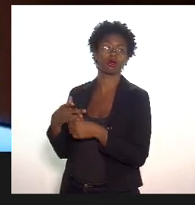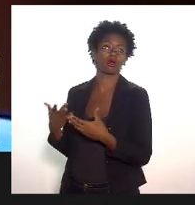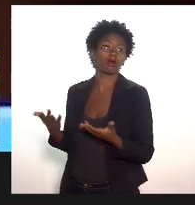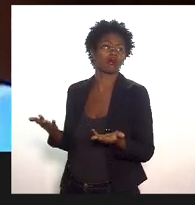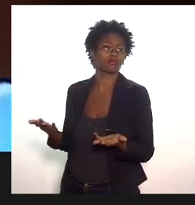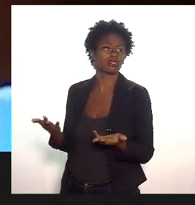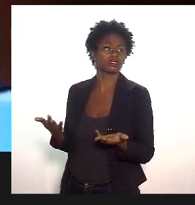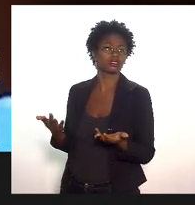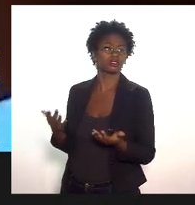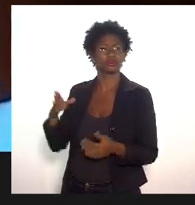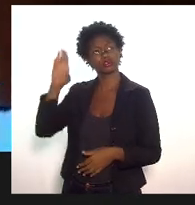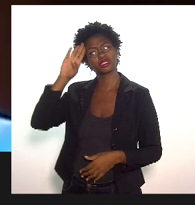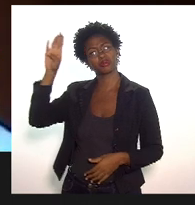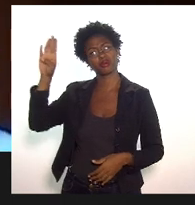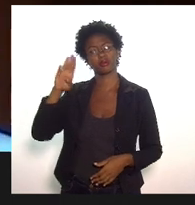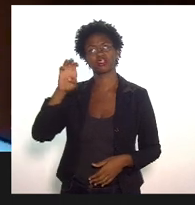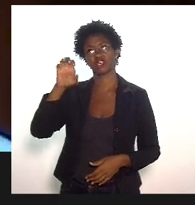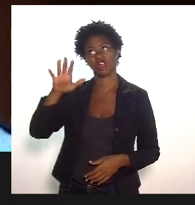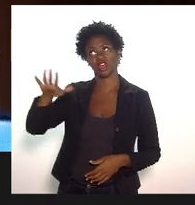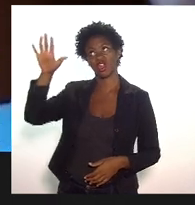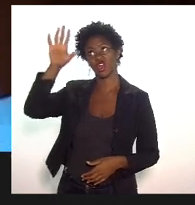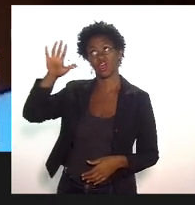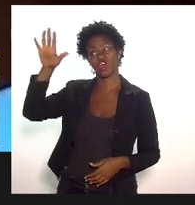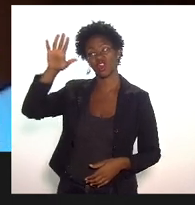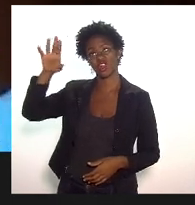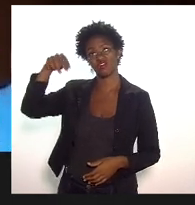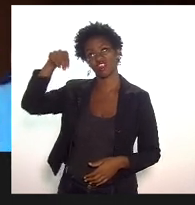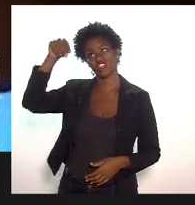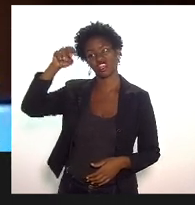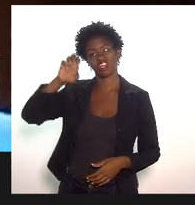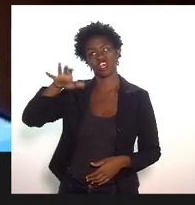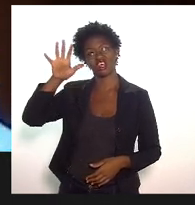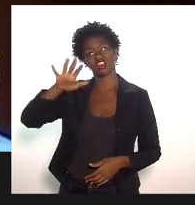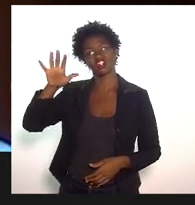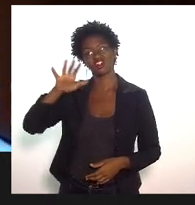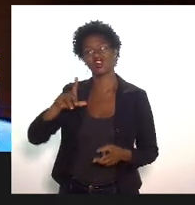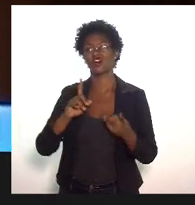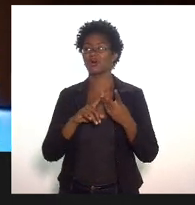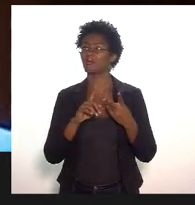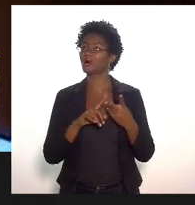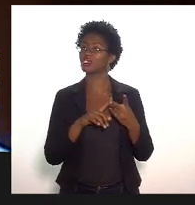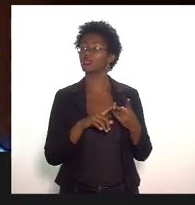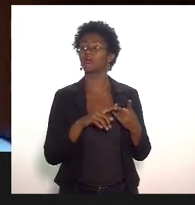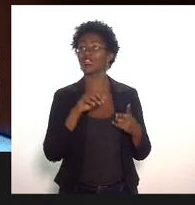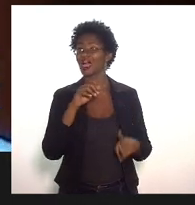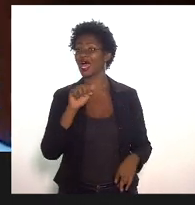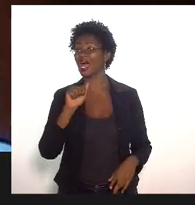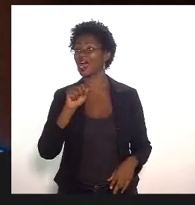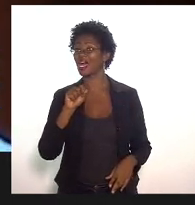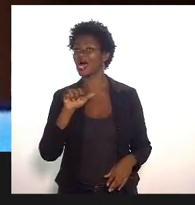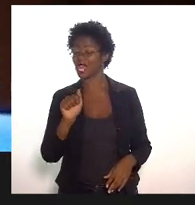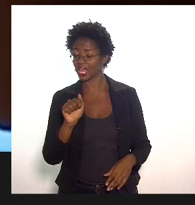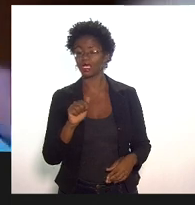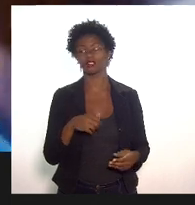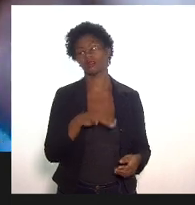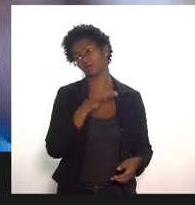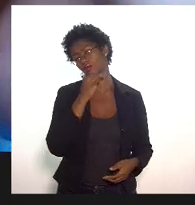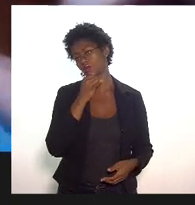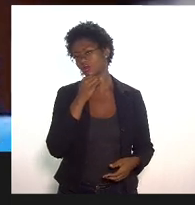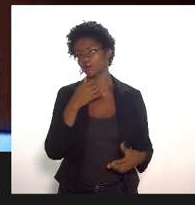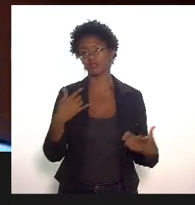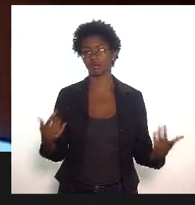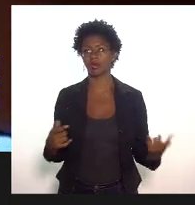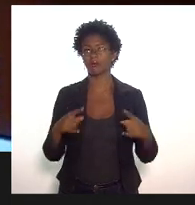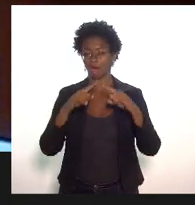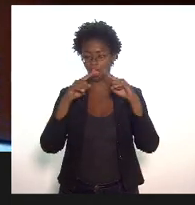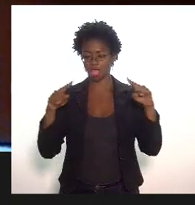Ásia e no norte da Europa, na Escandinávia. Países como Filipinas, Singapura, principalmente, Coreia, Noruega, enfim.